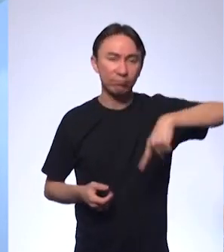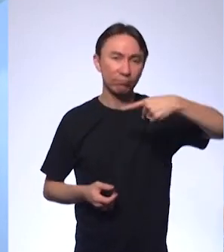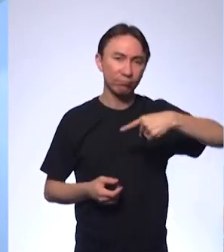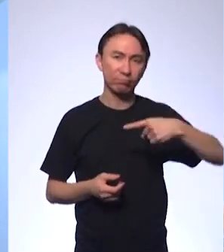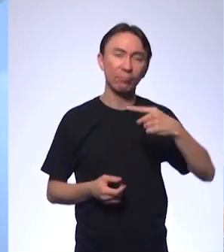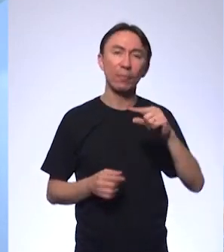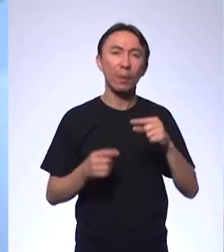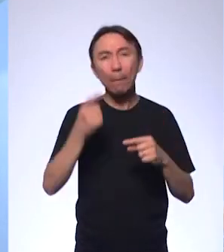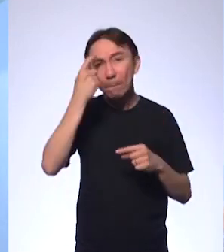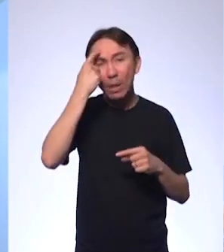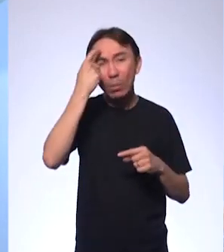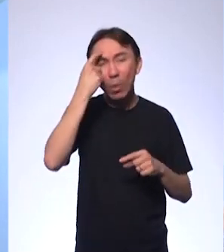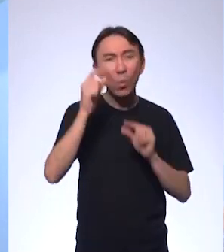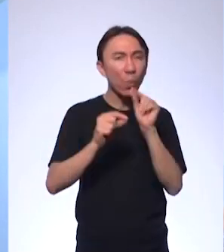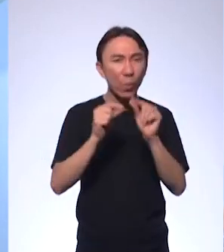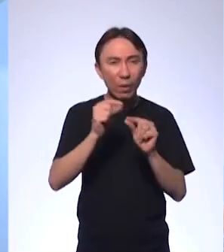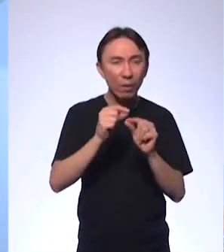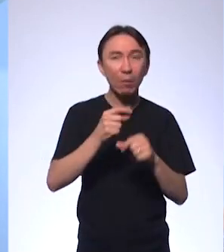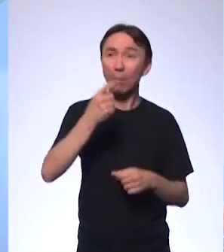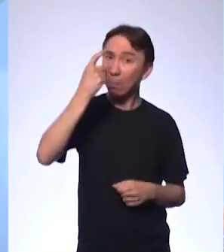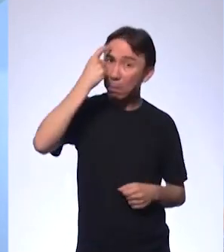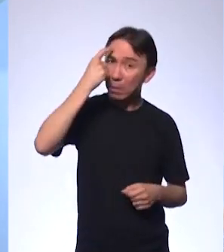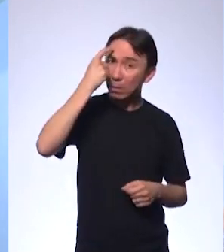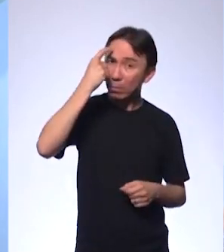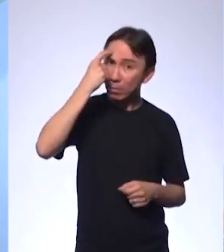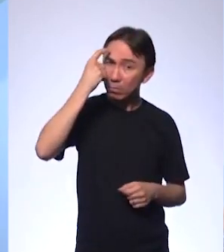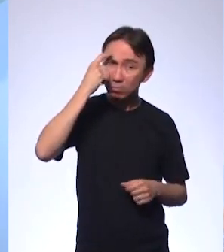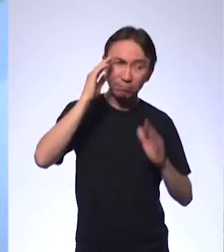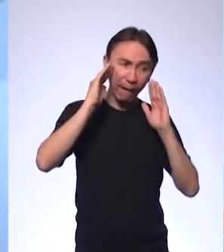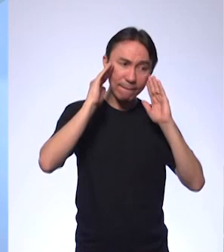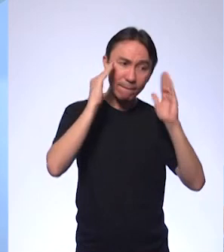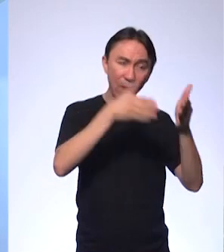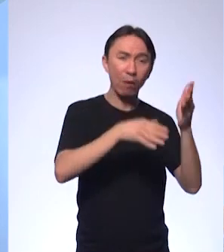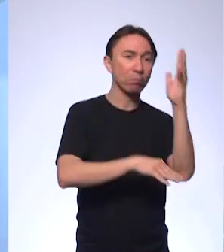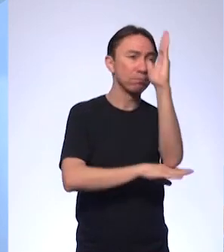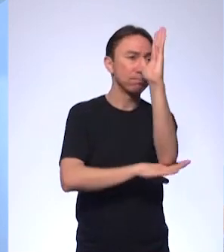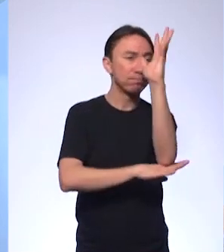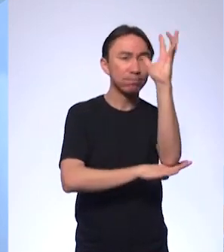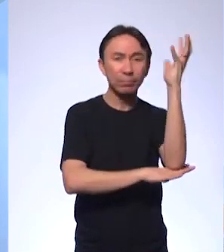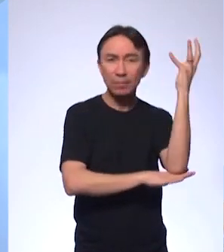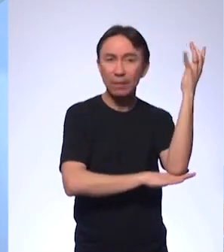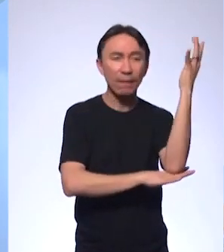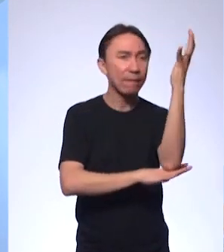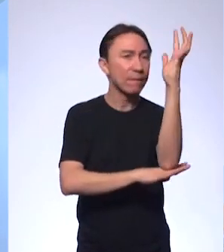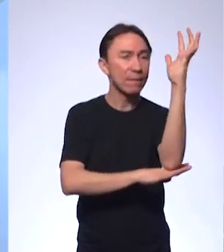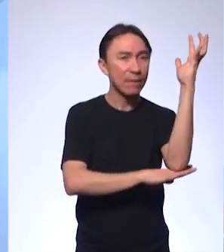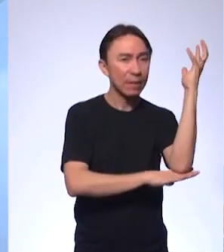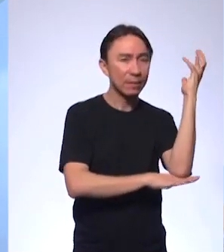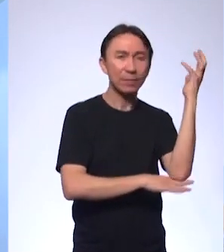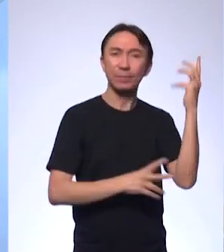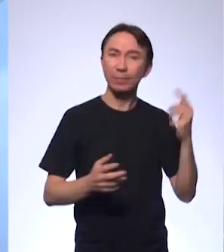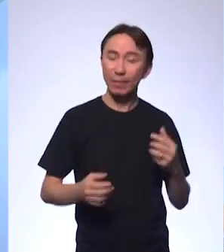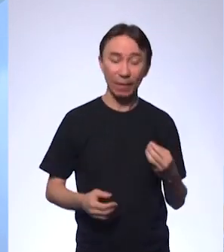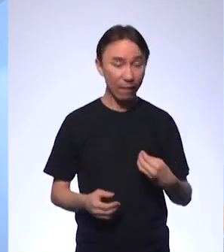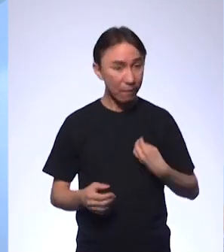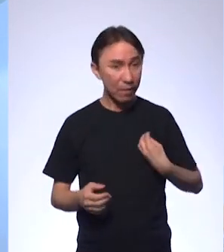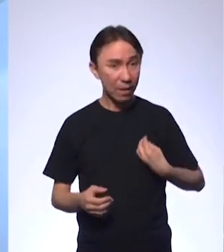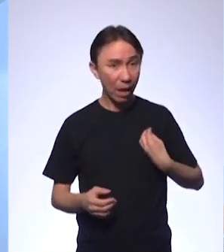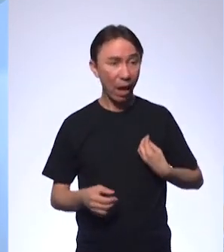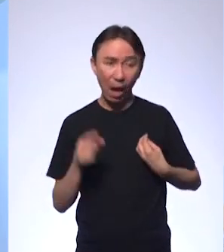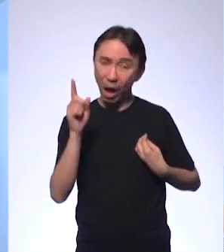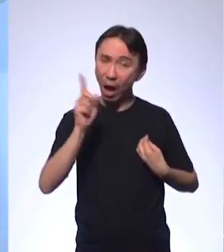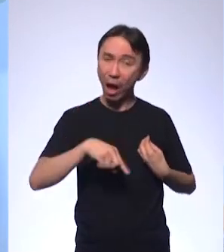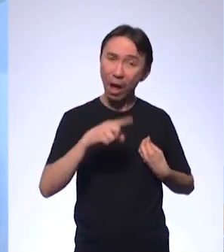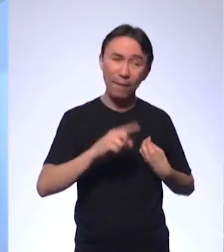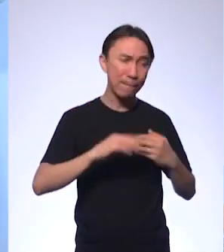desse pensamento ecológico, que, a partir do momento que a gente enxerga a vida como foco central, né,